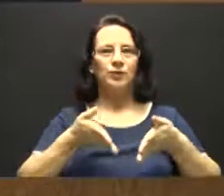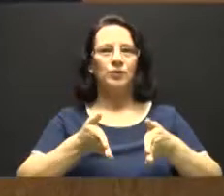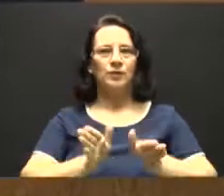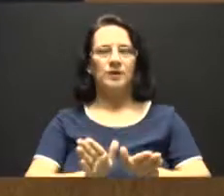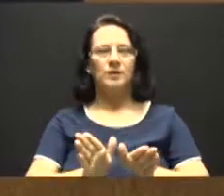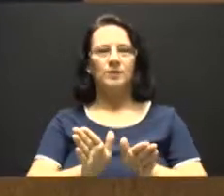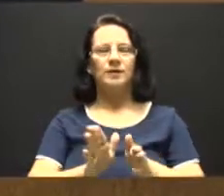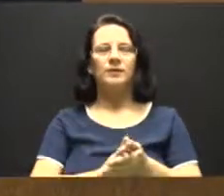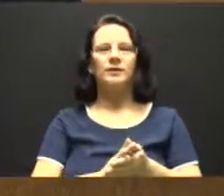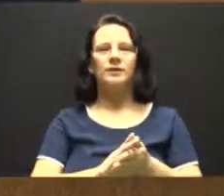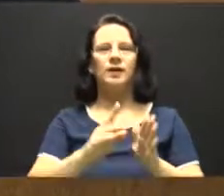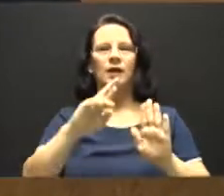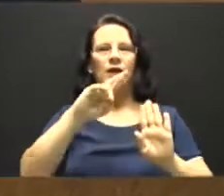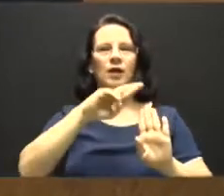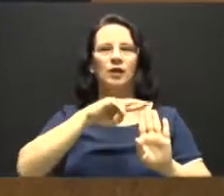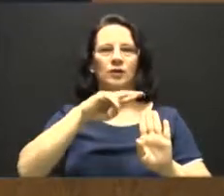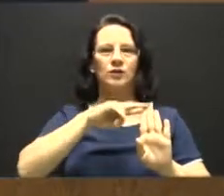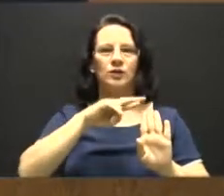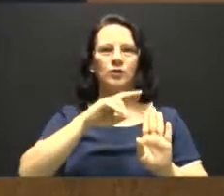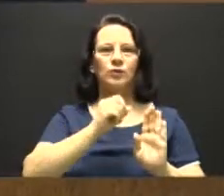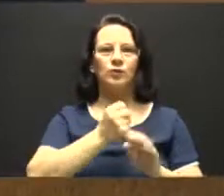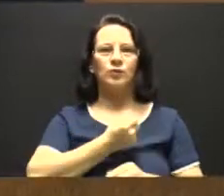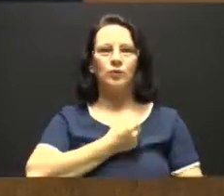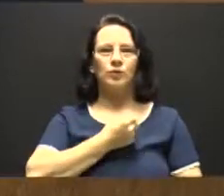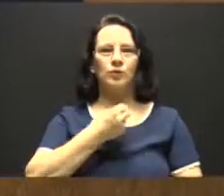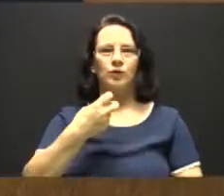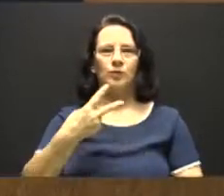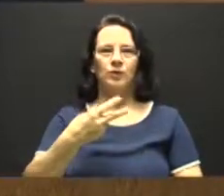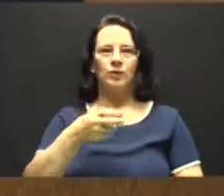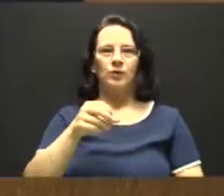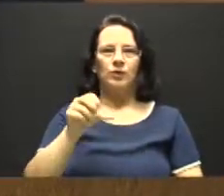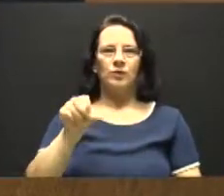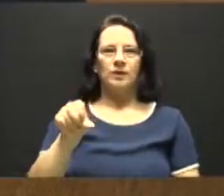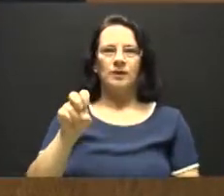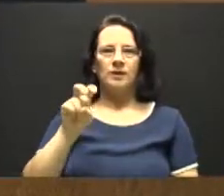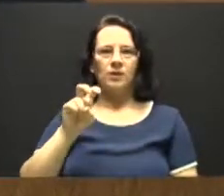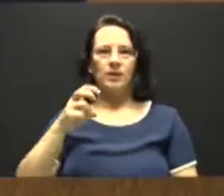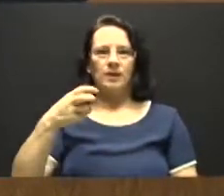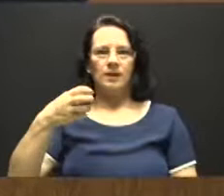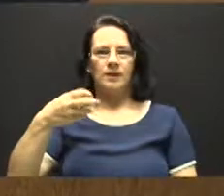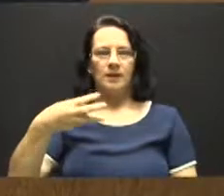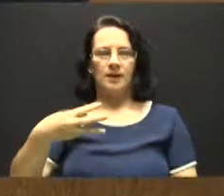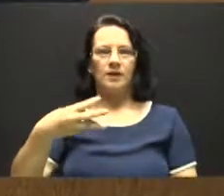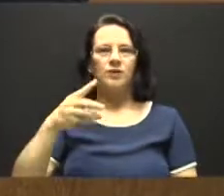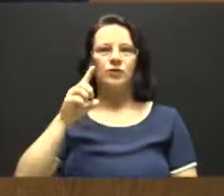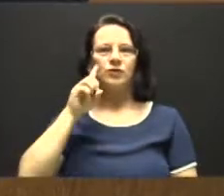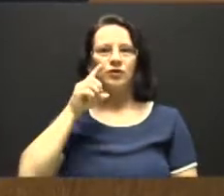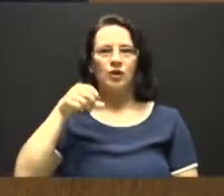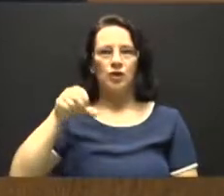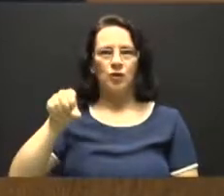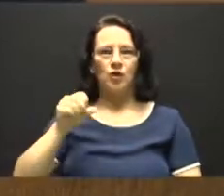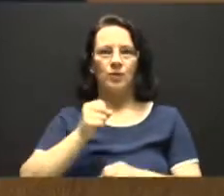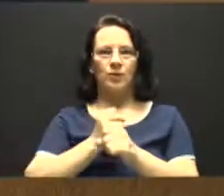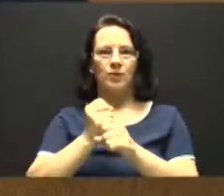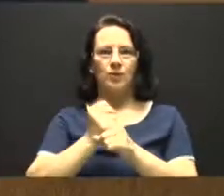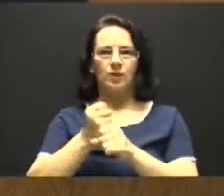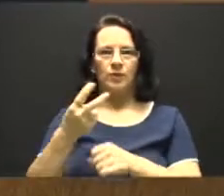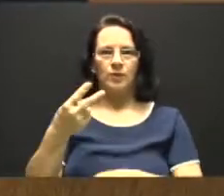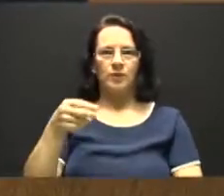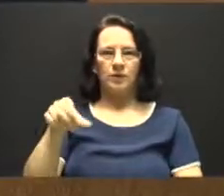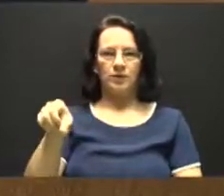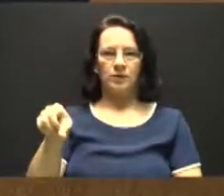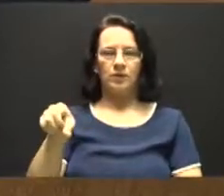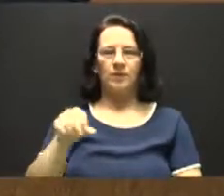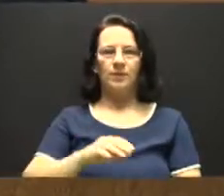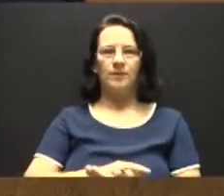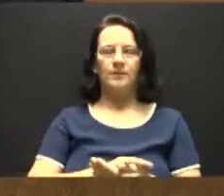em cumprimento à resolução de número dois 1953 e 9 de outubro do corrente ano convido